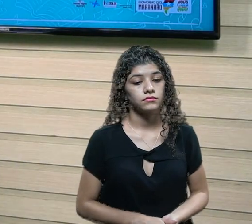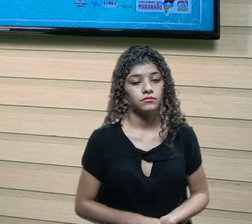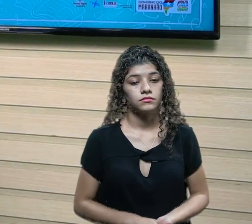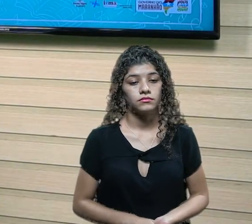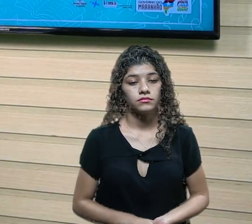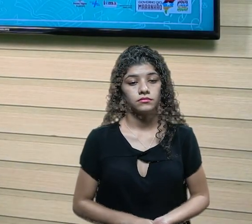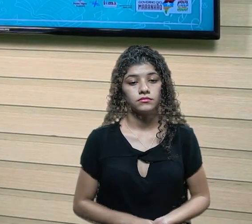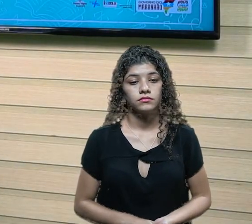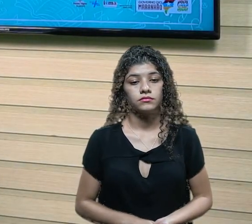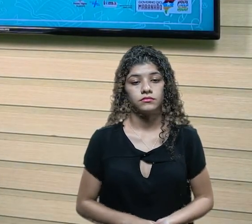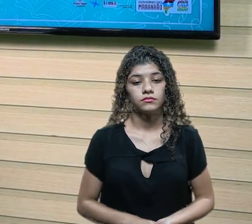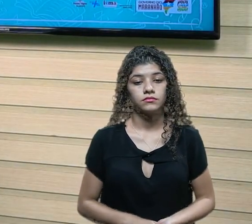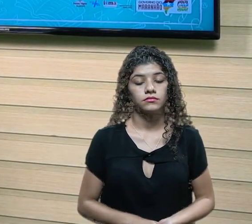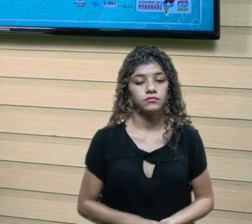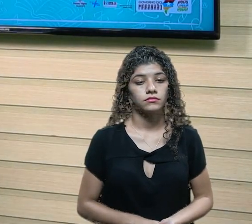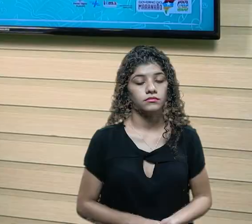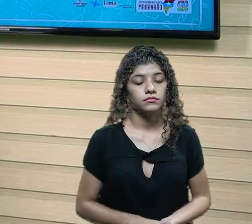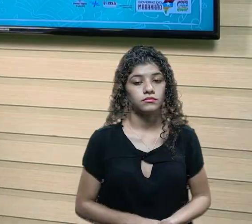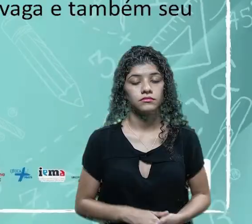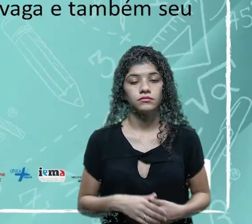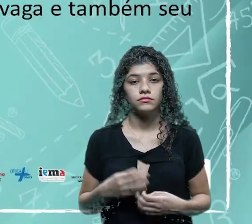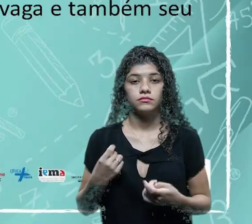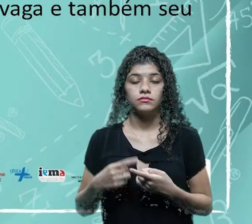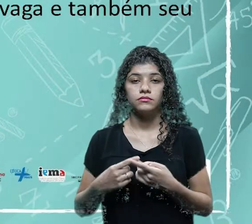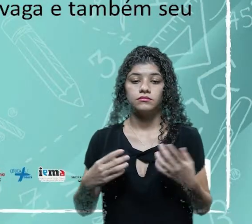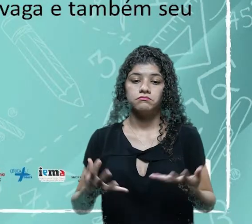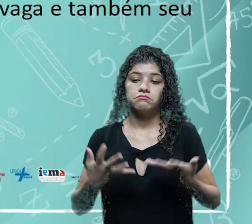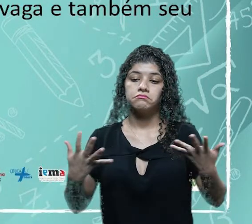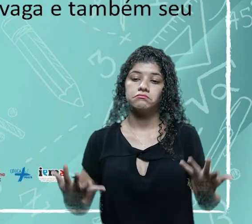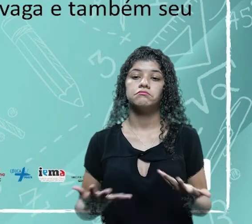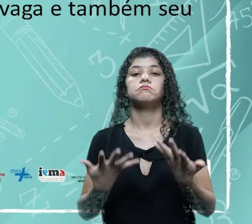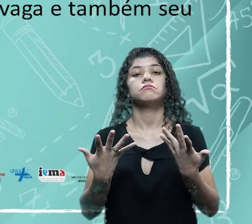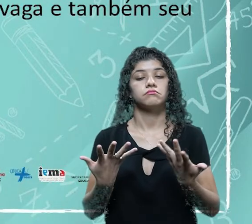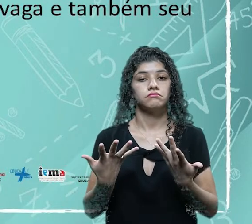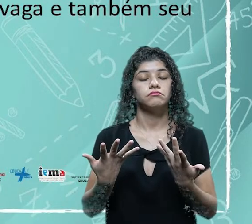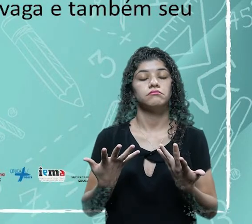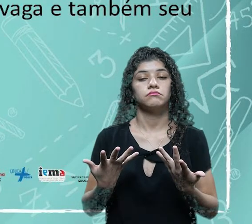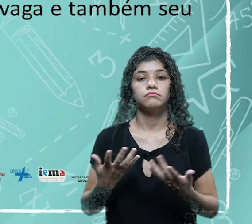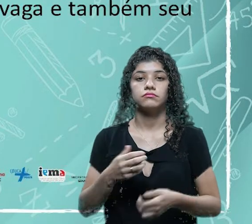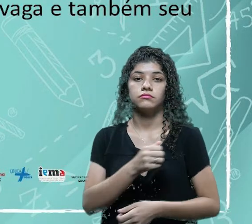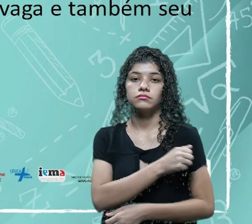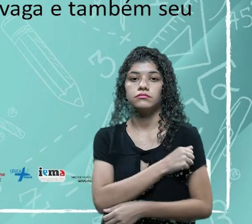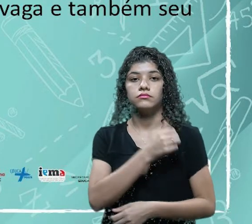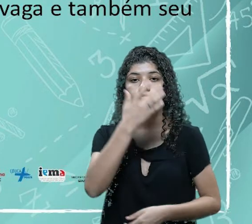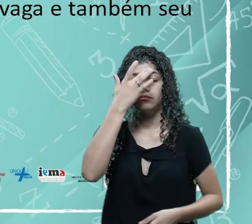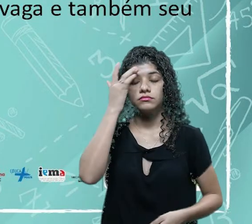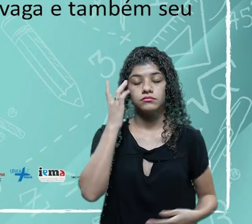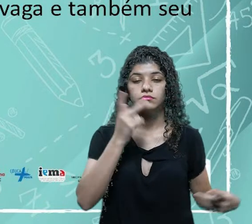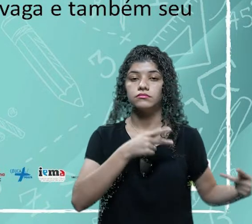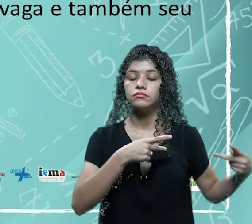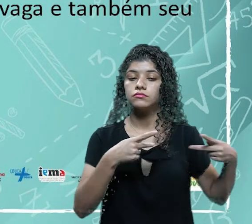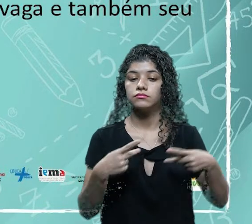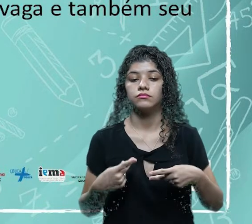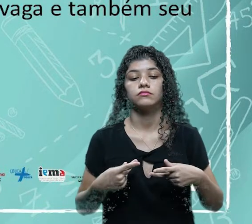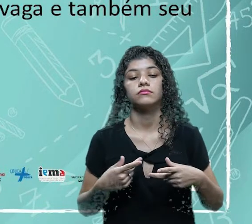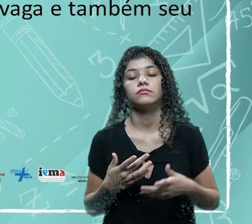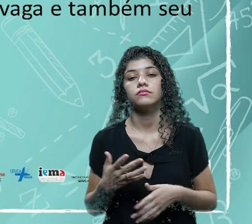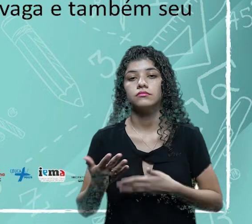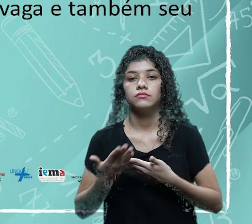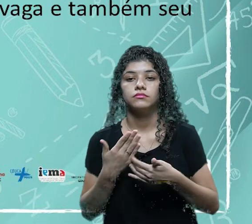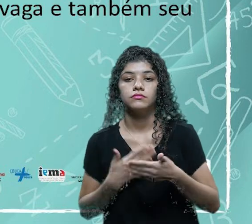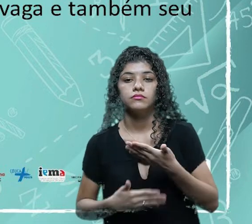é alguém me ficar são né porque vai motivar motivar o cliente a